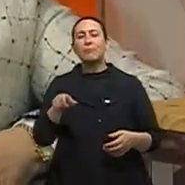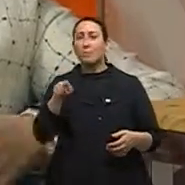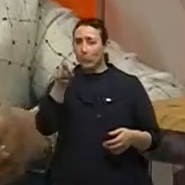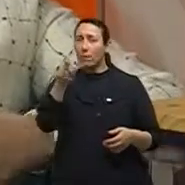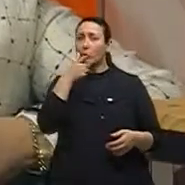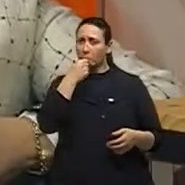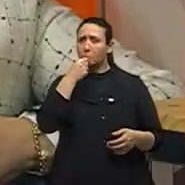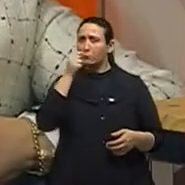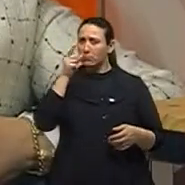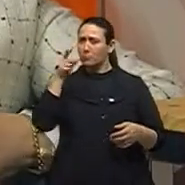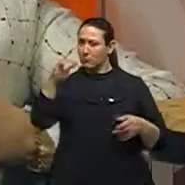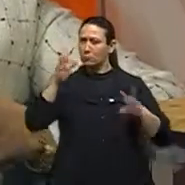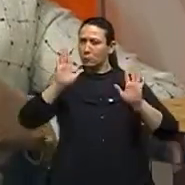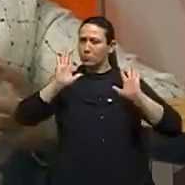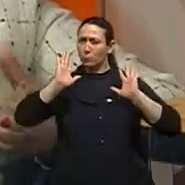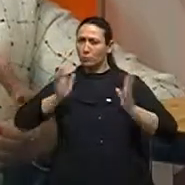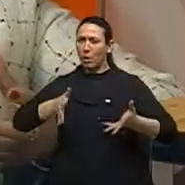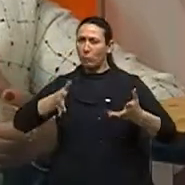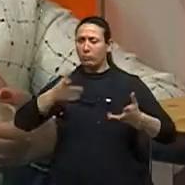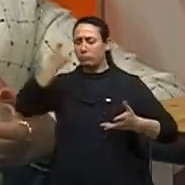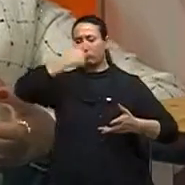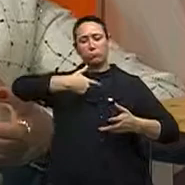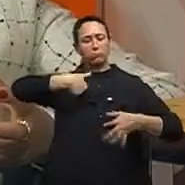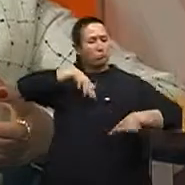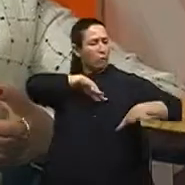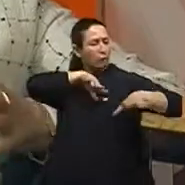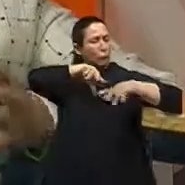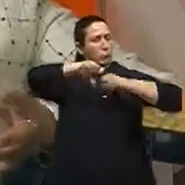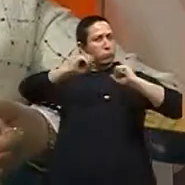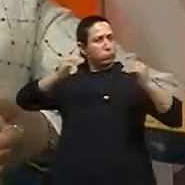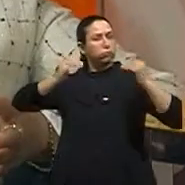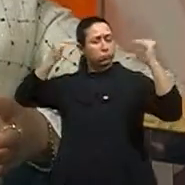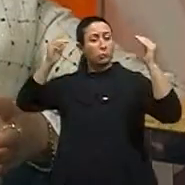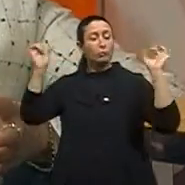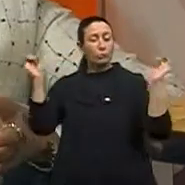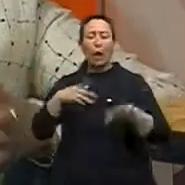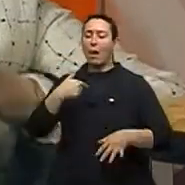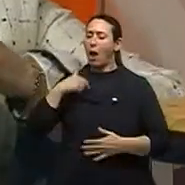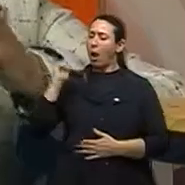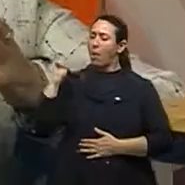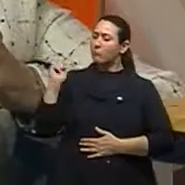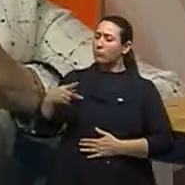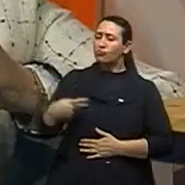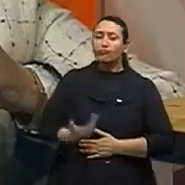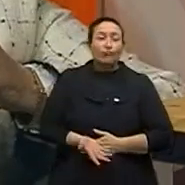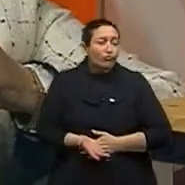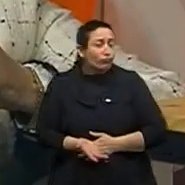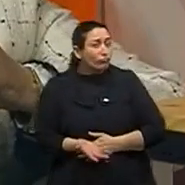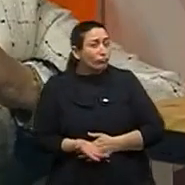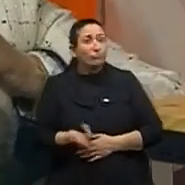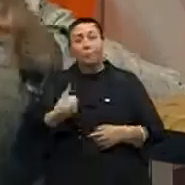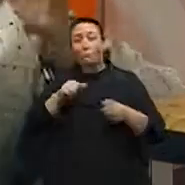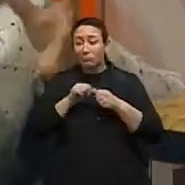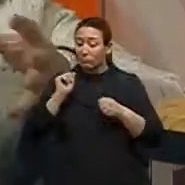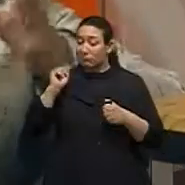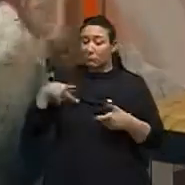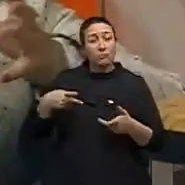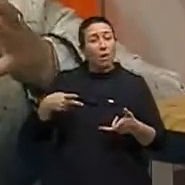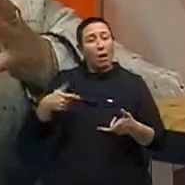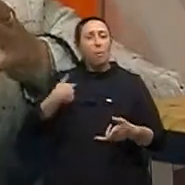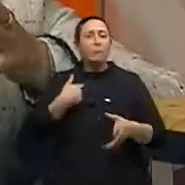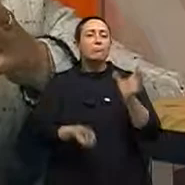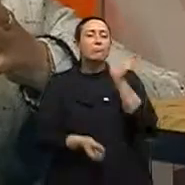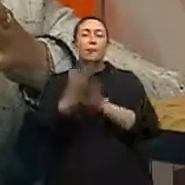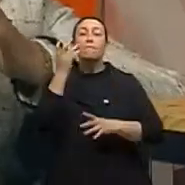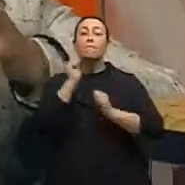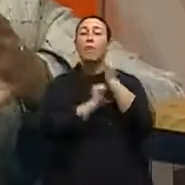magistrado e ele resolveu colocar uma depois que ele aposentou uma uma fábrica